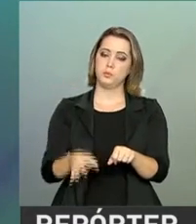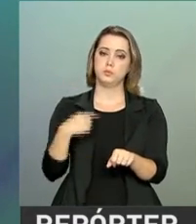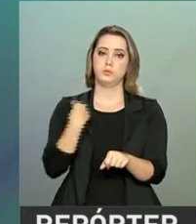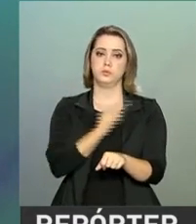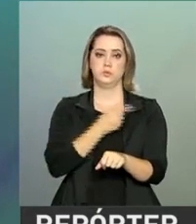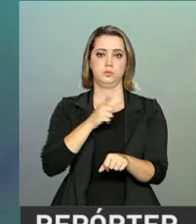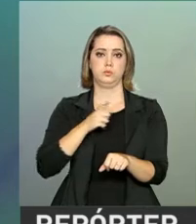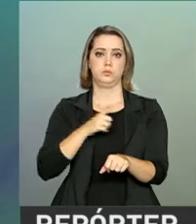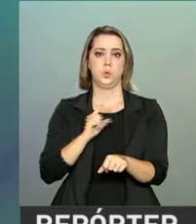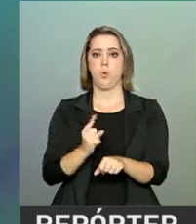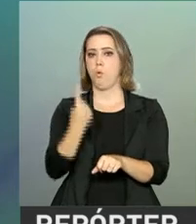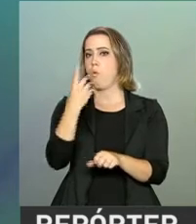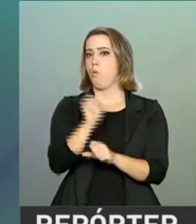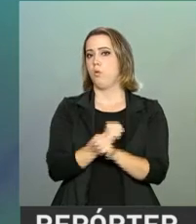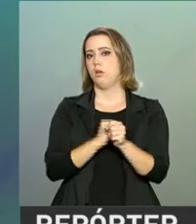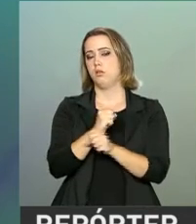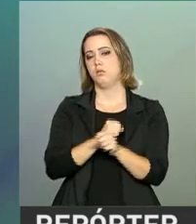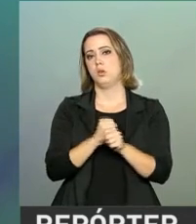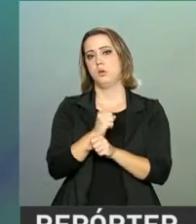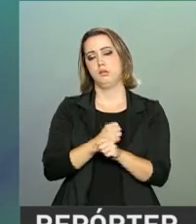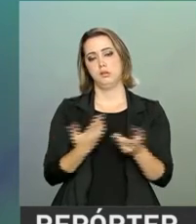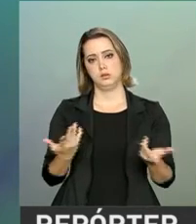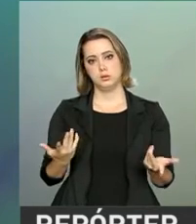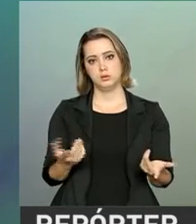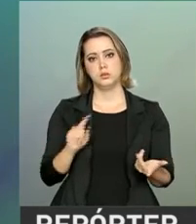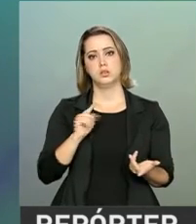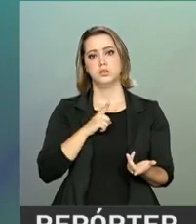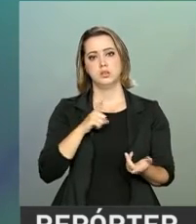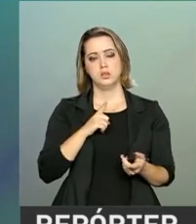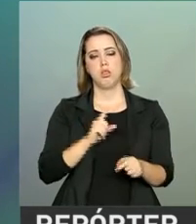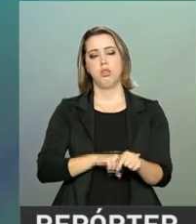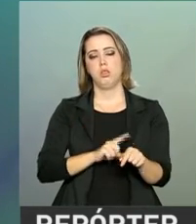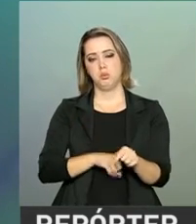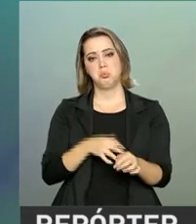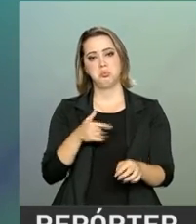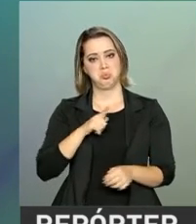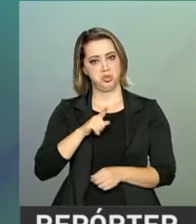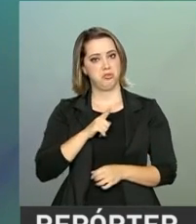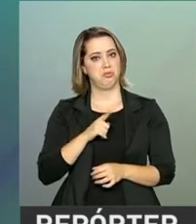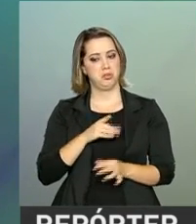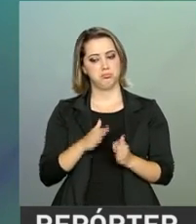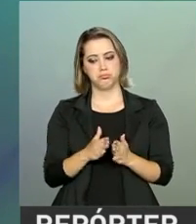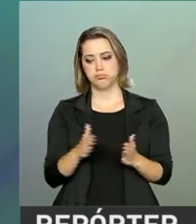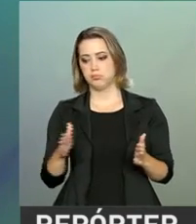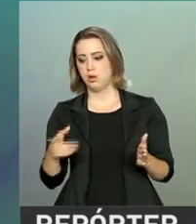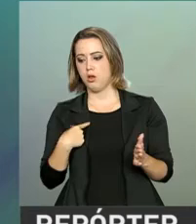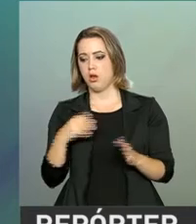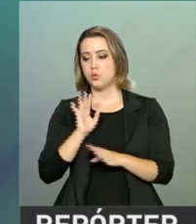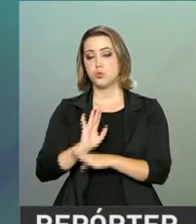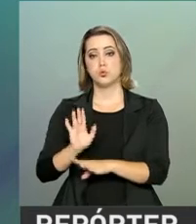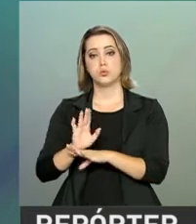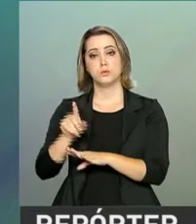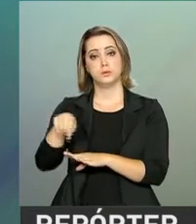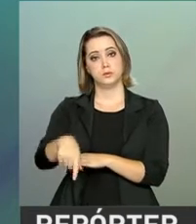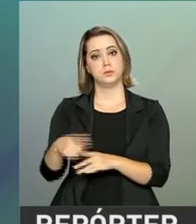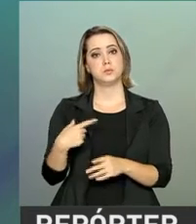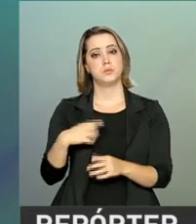agora 1 ano e 11 meses, 1 ano e 10 meses, se tempo houver, nós queremos caminhar ainda para ajudar